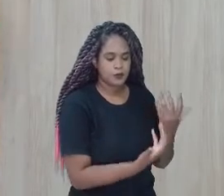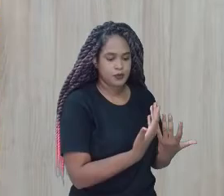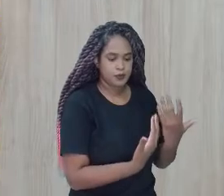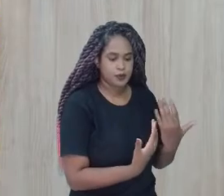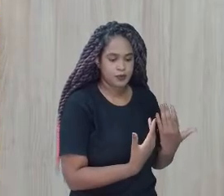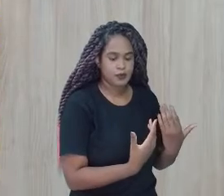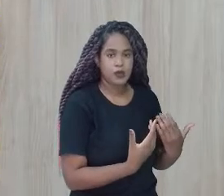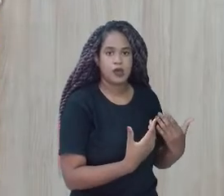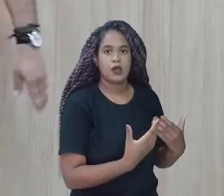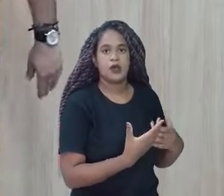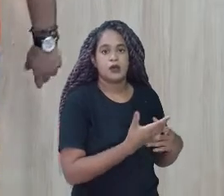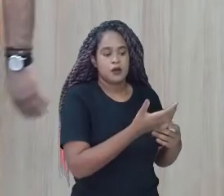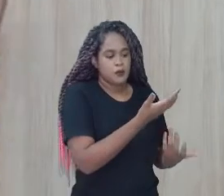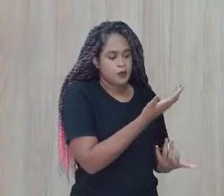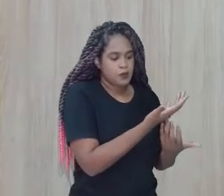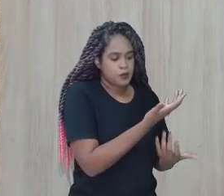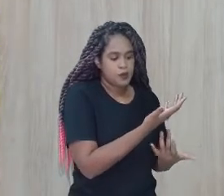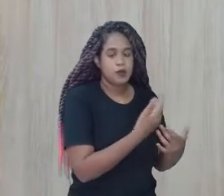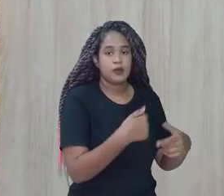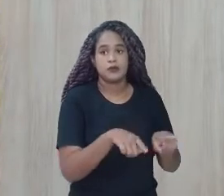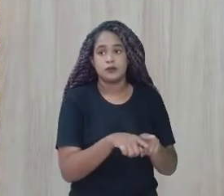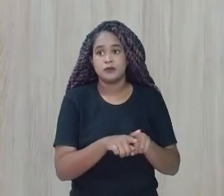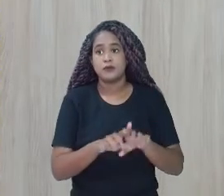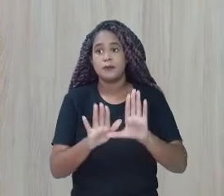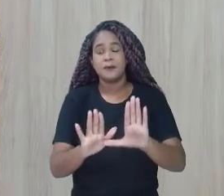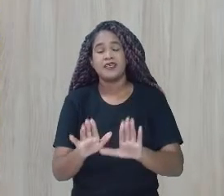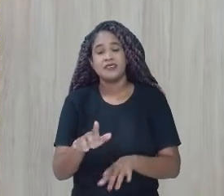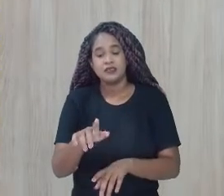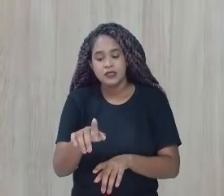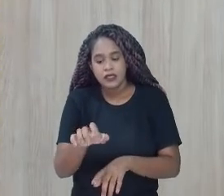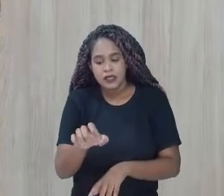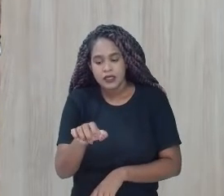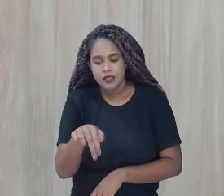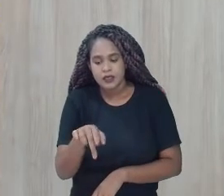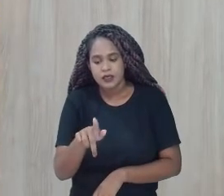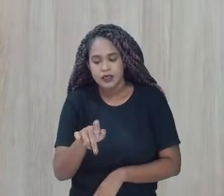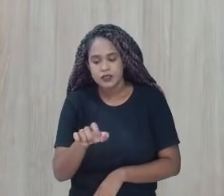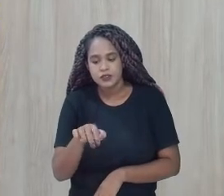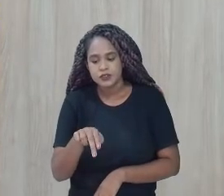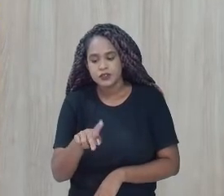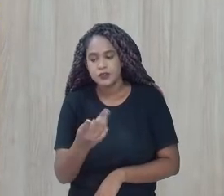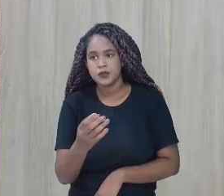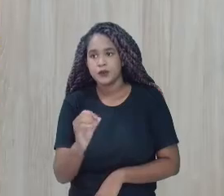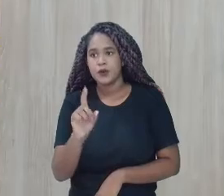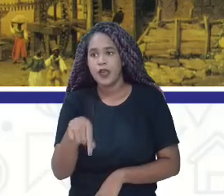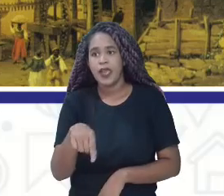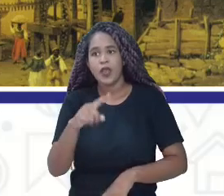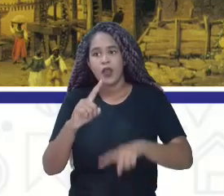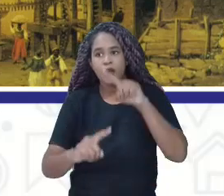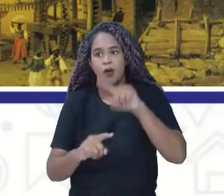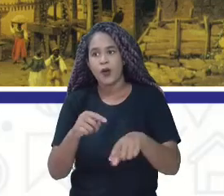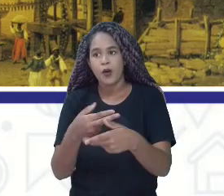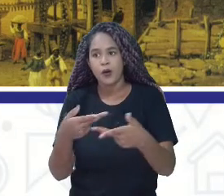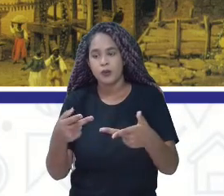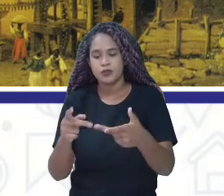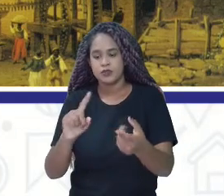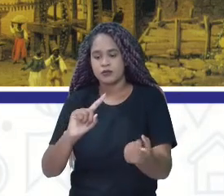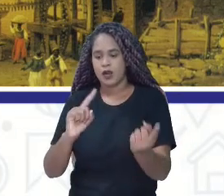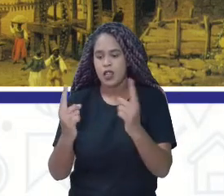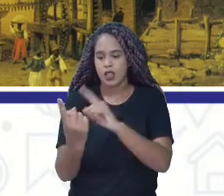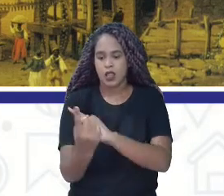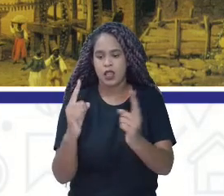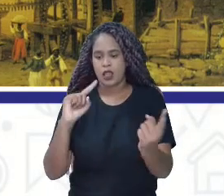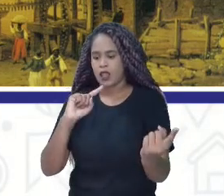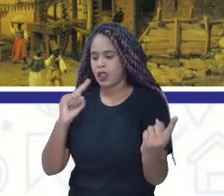engenho especificamente é essa maquininha aqui, ó. Essa moenda, essa daqui, ela